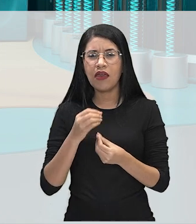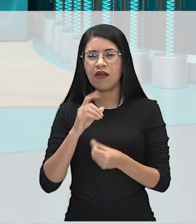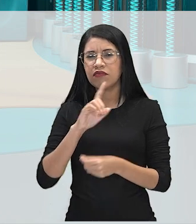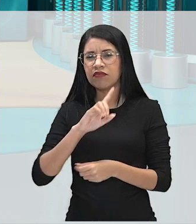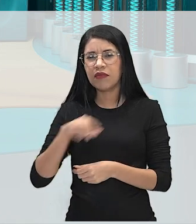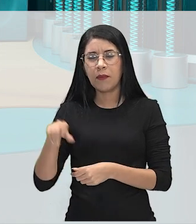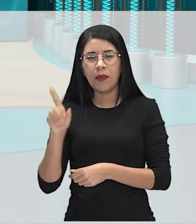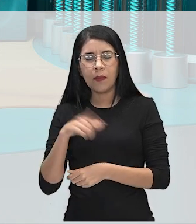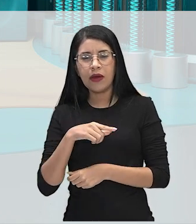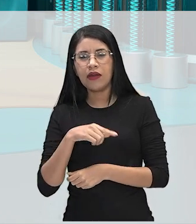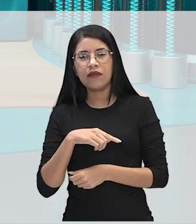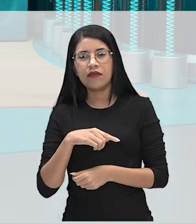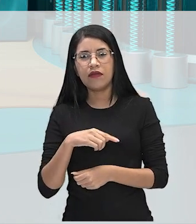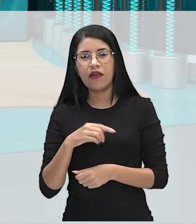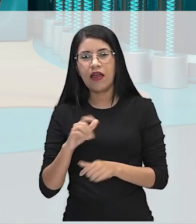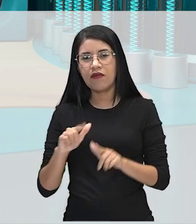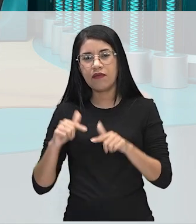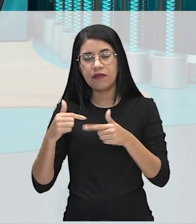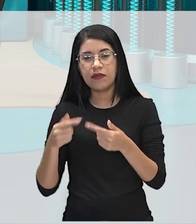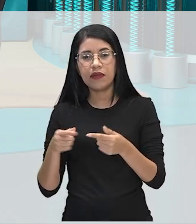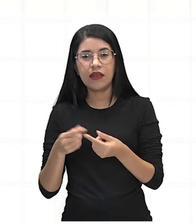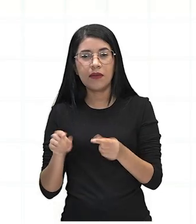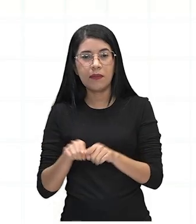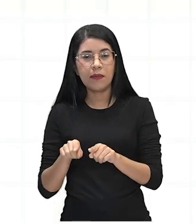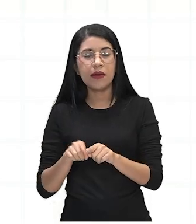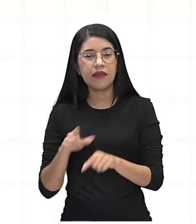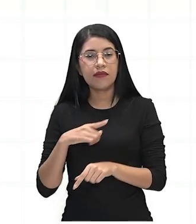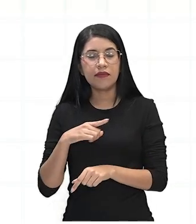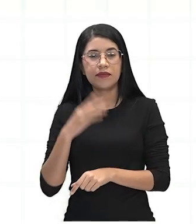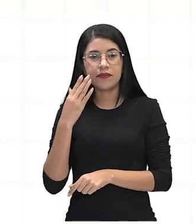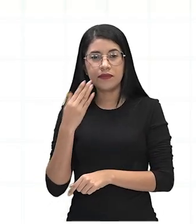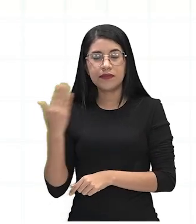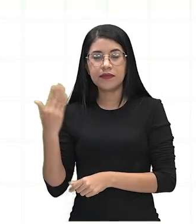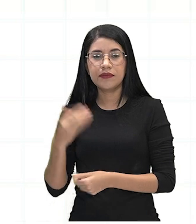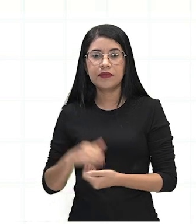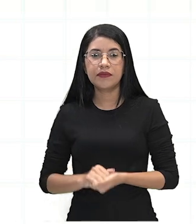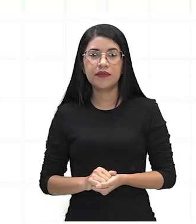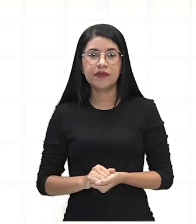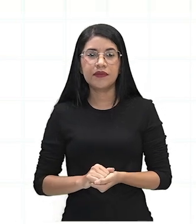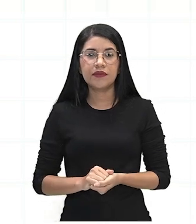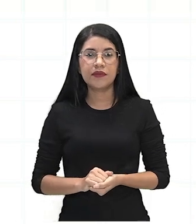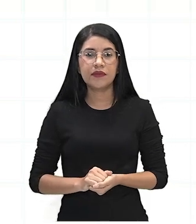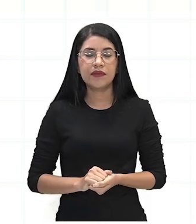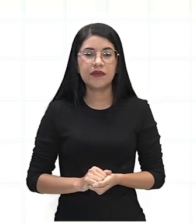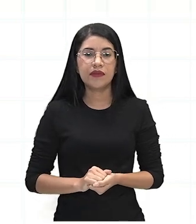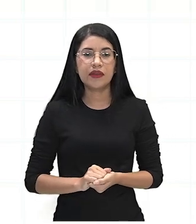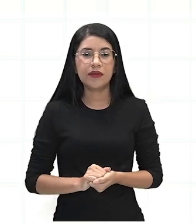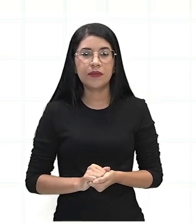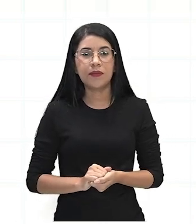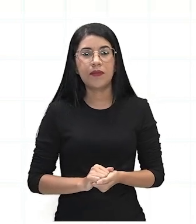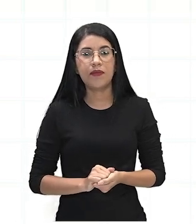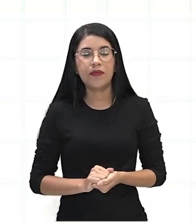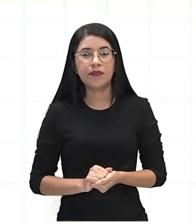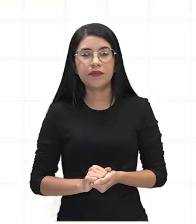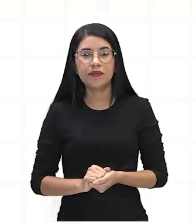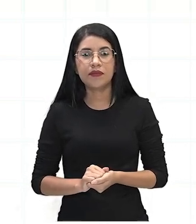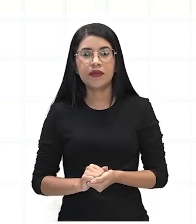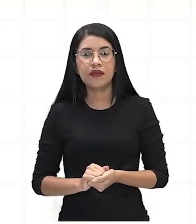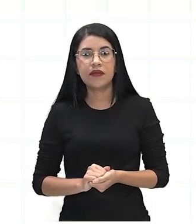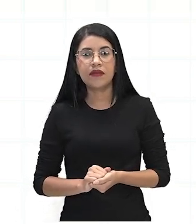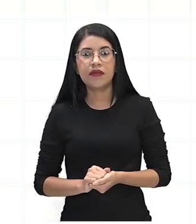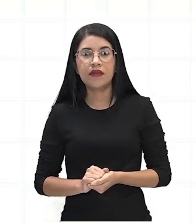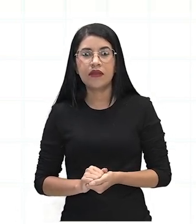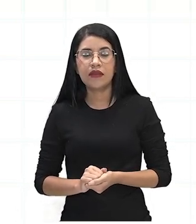isso, né? Também existe a forma negativa. Vejam comigo. Na forma negativa, vocês vão acrescentar a palavra